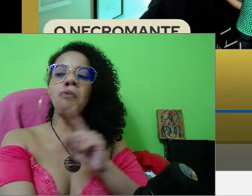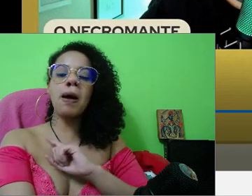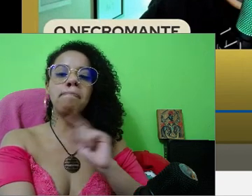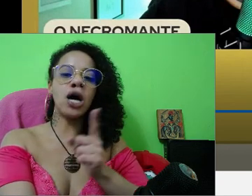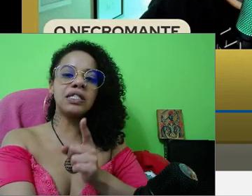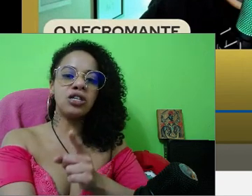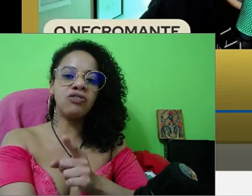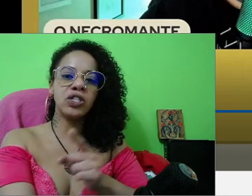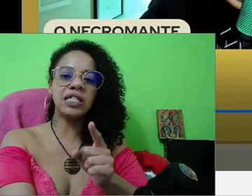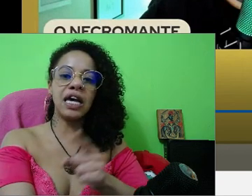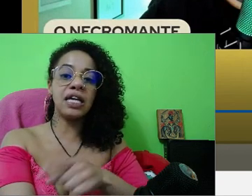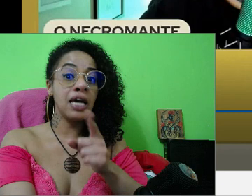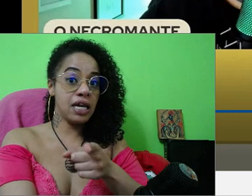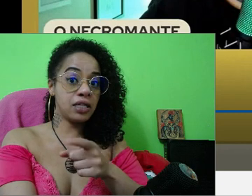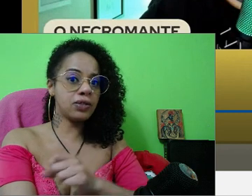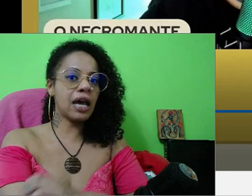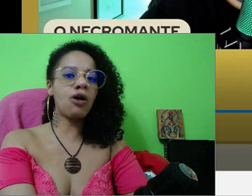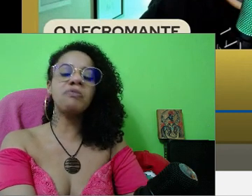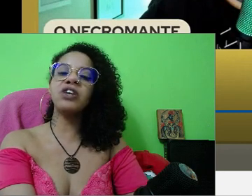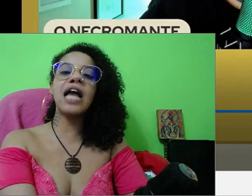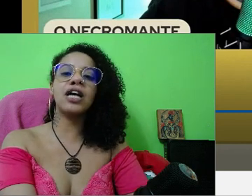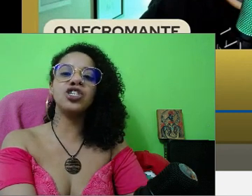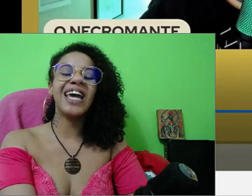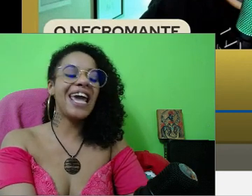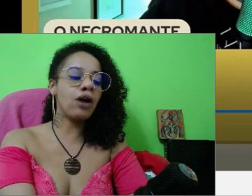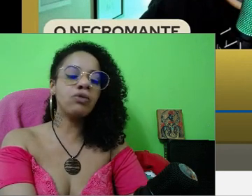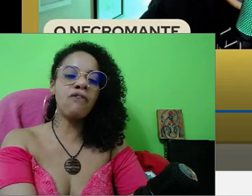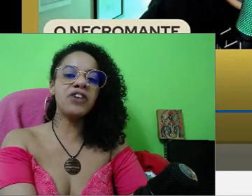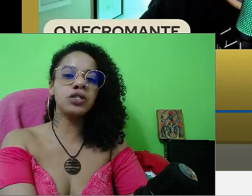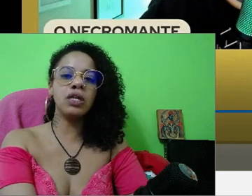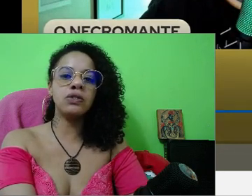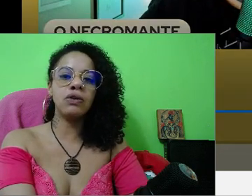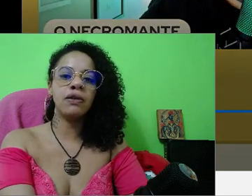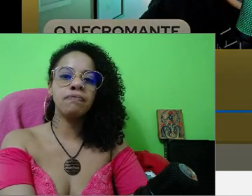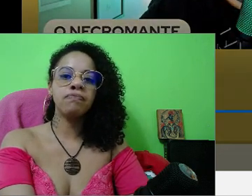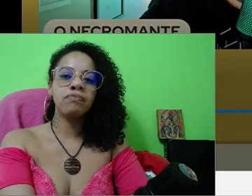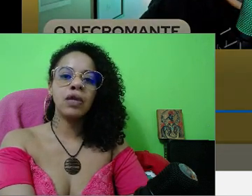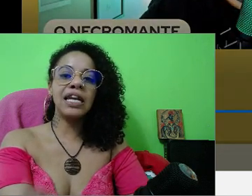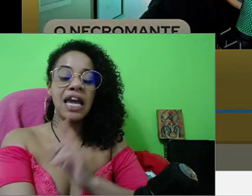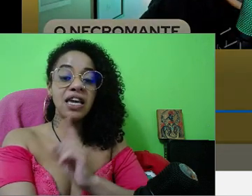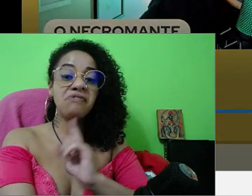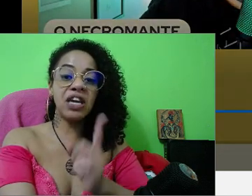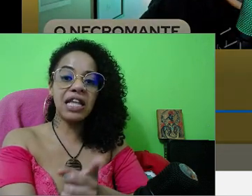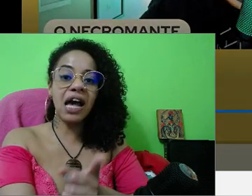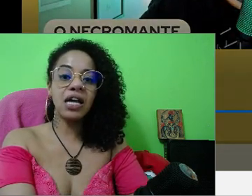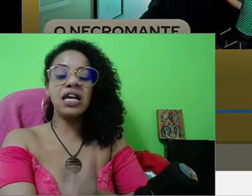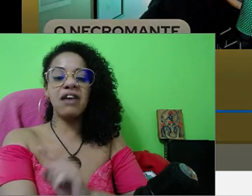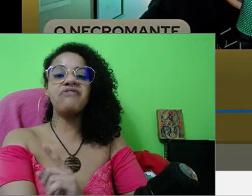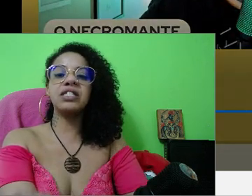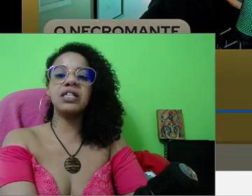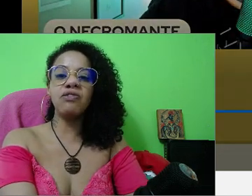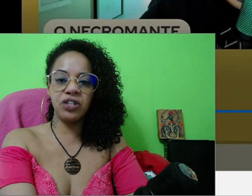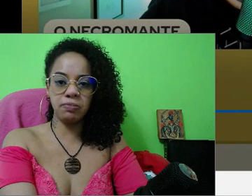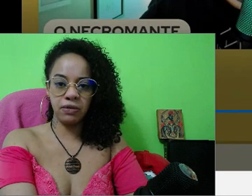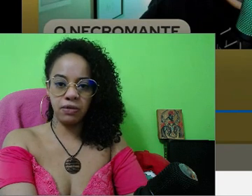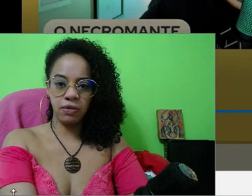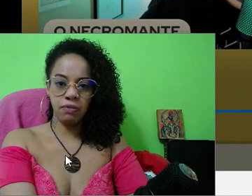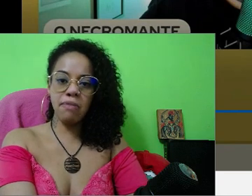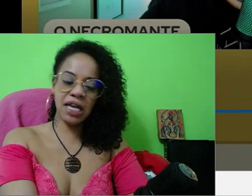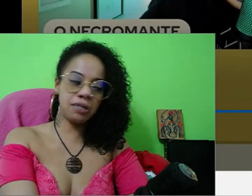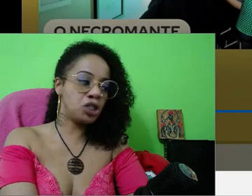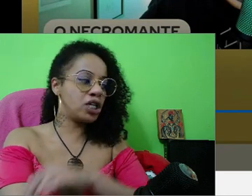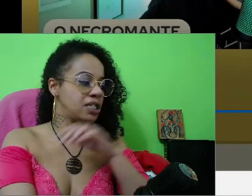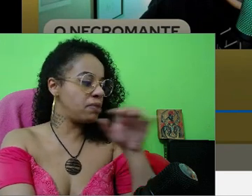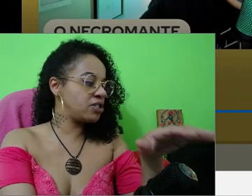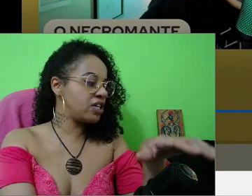inventar uma bosta de vocês e isso sai como verdade eu não faço isso nem inventar e nem fazer sofisma